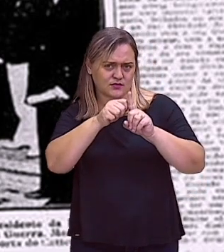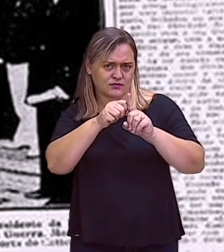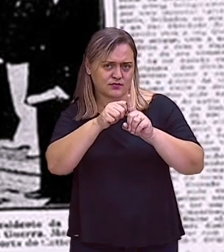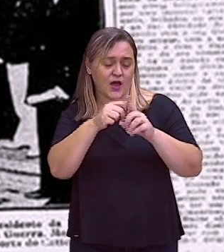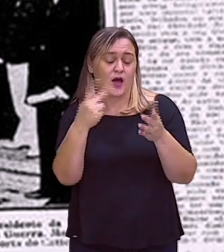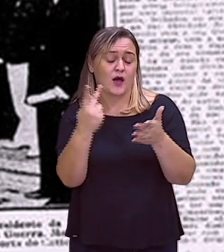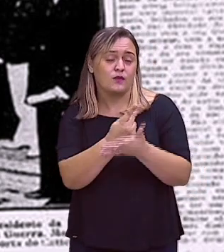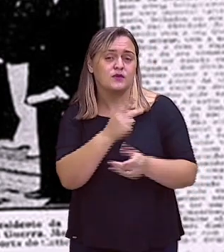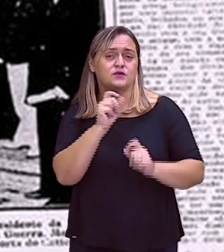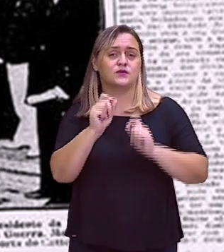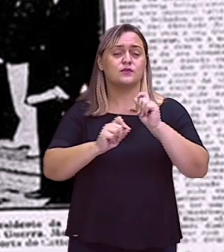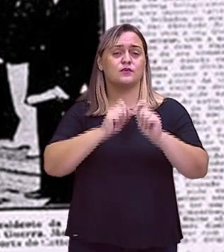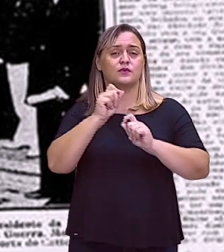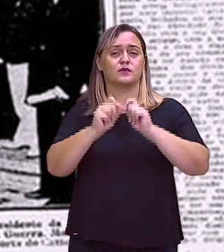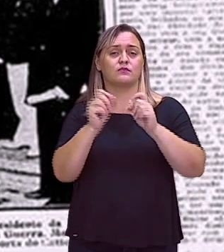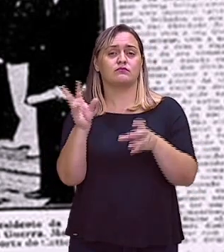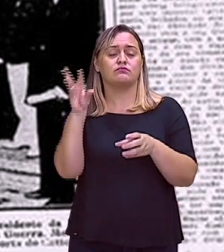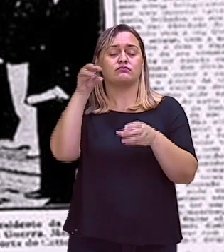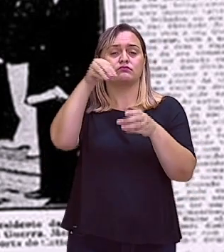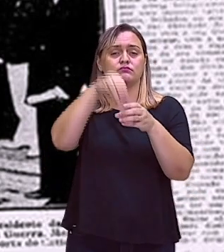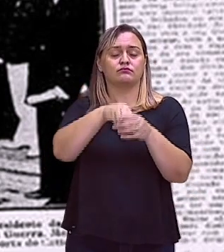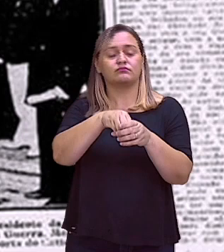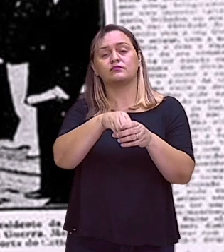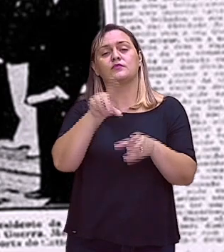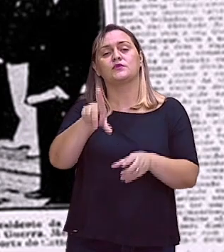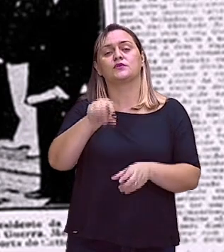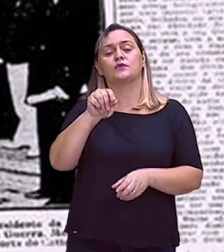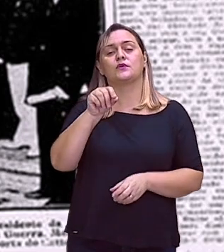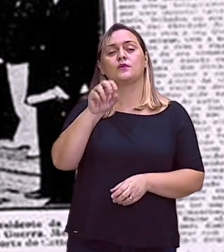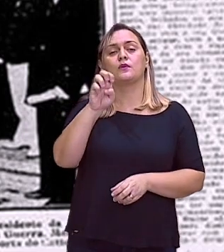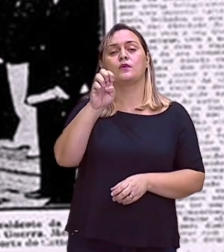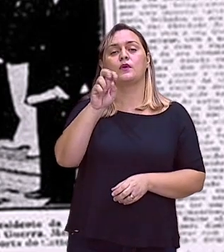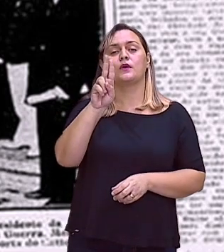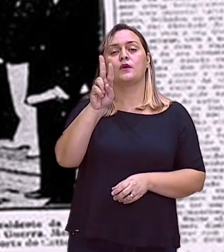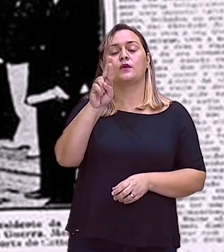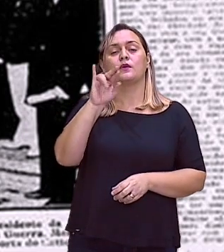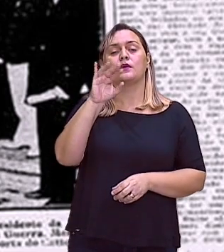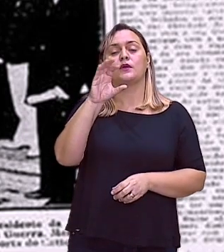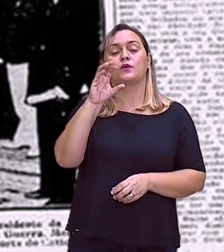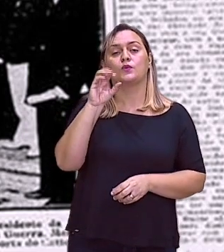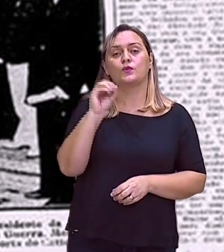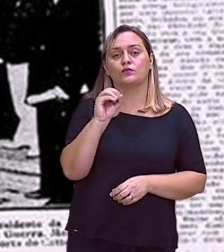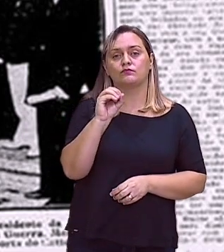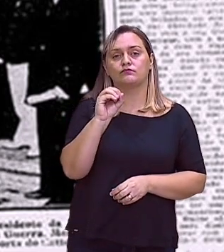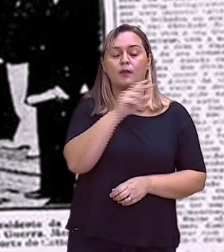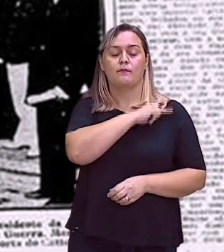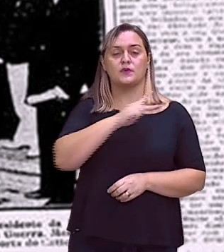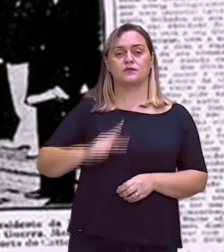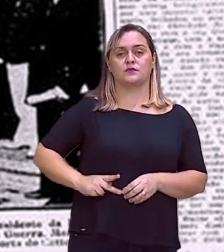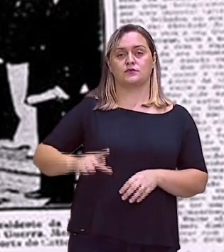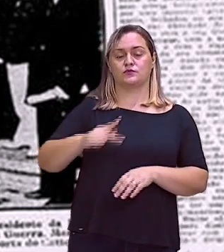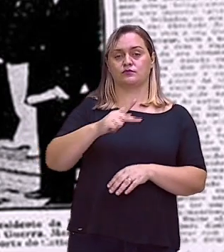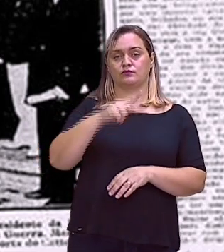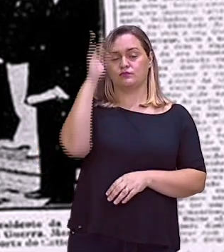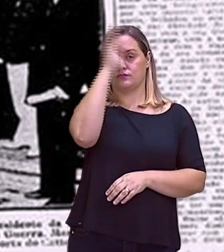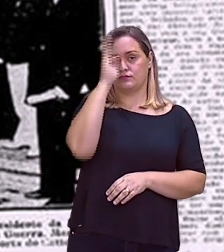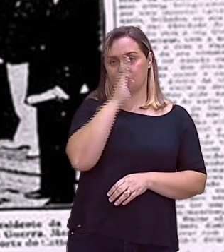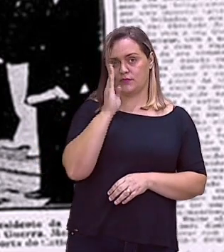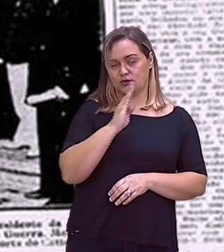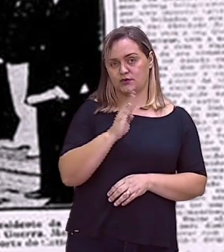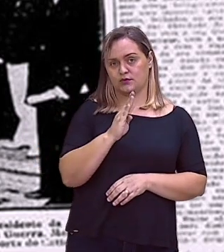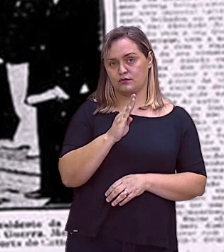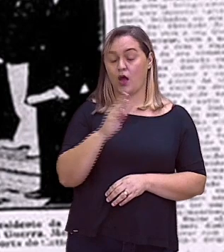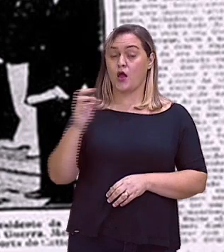realizada a eleição que colocou Eurico Gaspar Dutra como presidente do Brasil isso deu início a uma nova